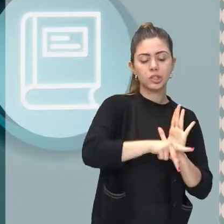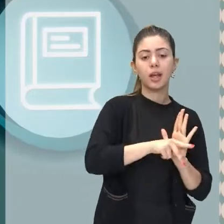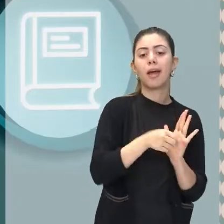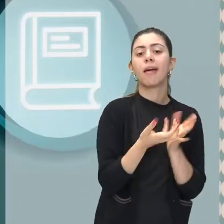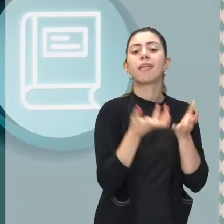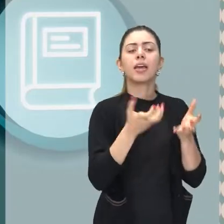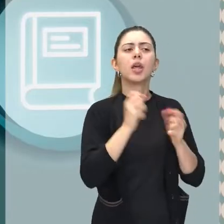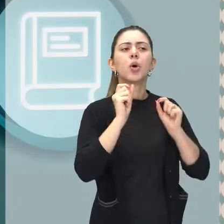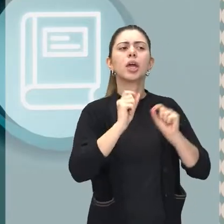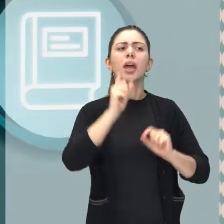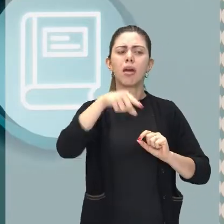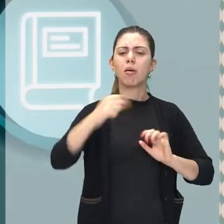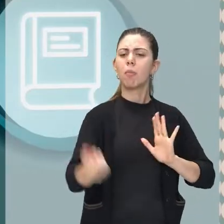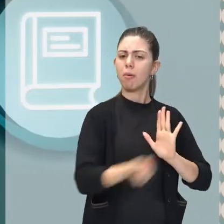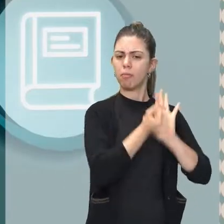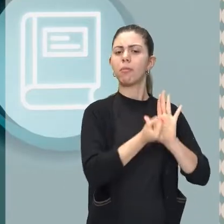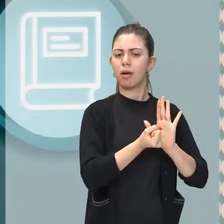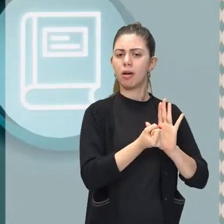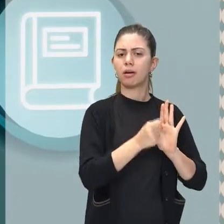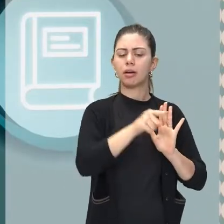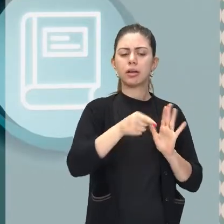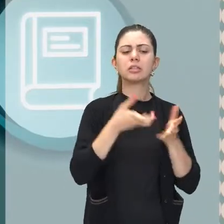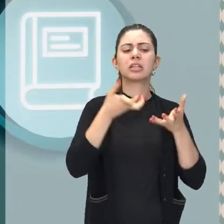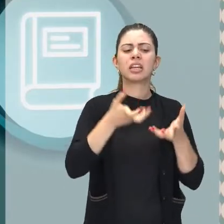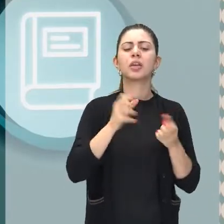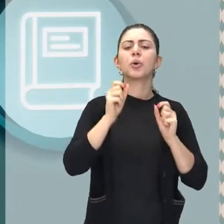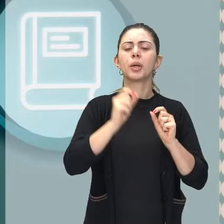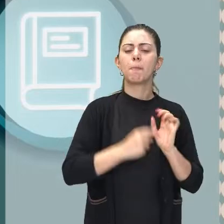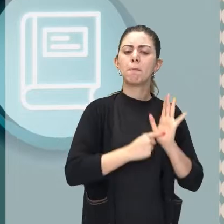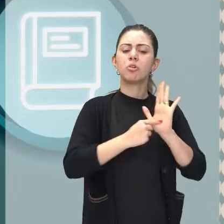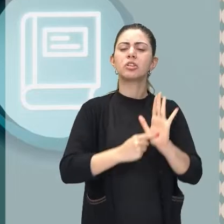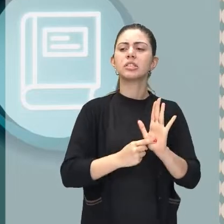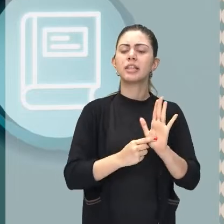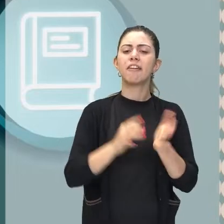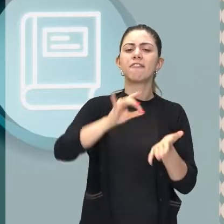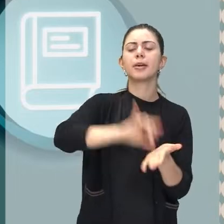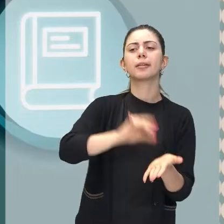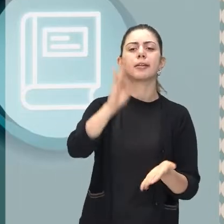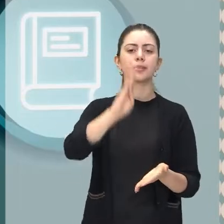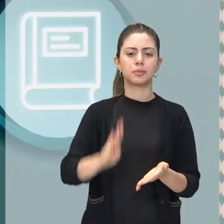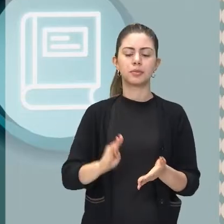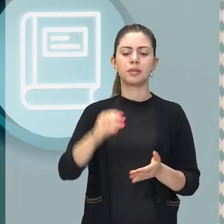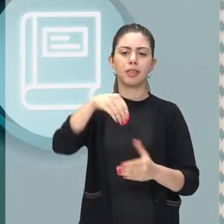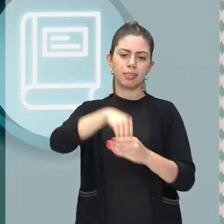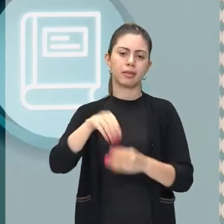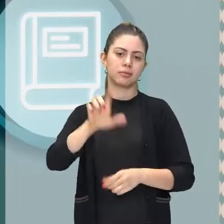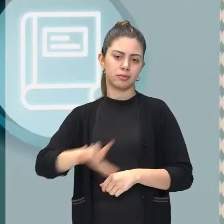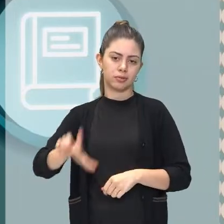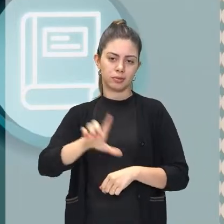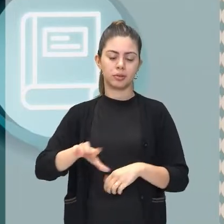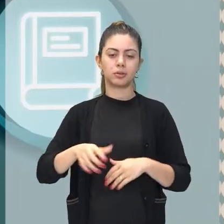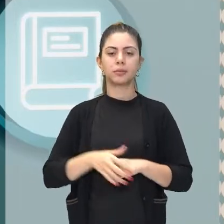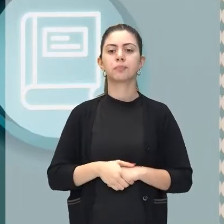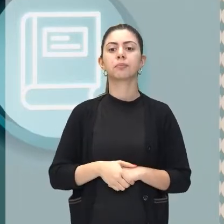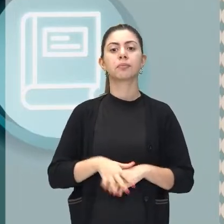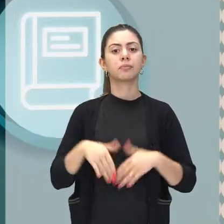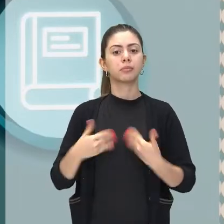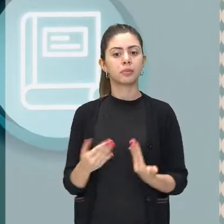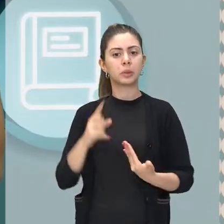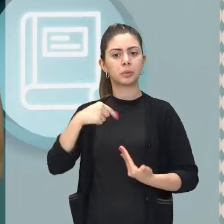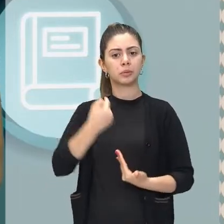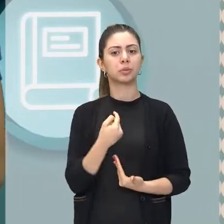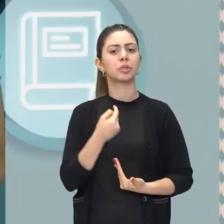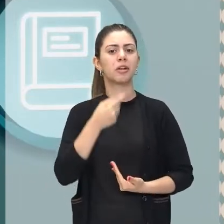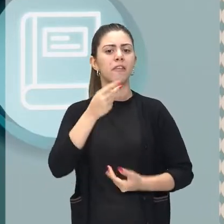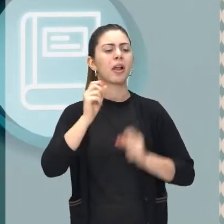essa identidade, que eles dizem o quê? Que é a verdadeira identidade brasileira na literatura, tá? Então não podemos dizer